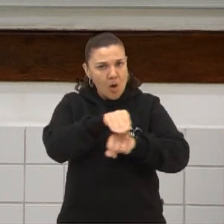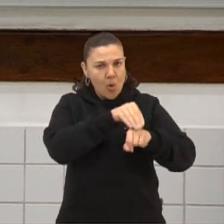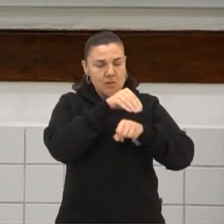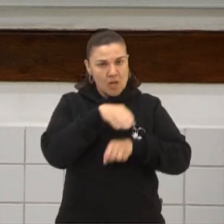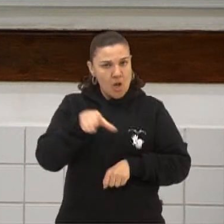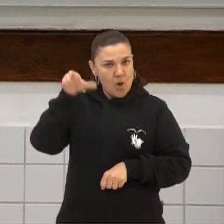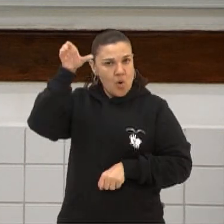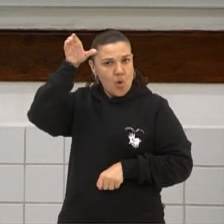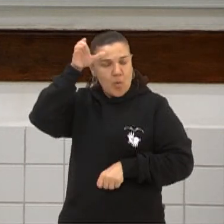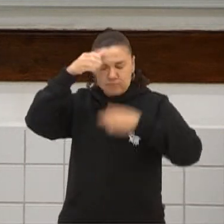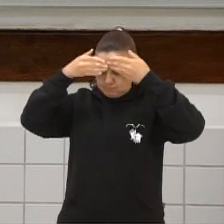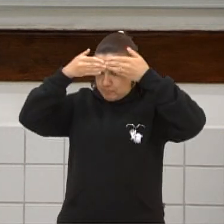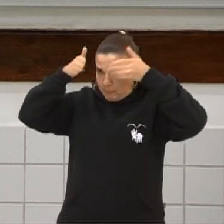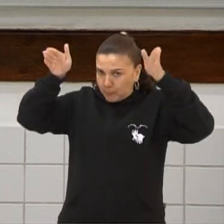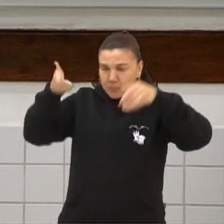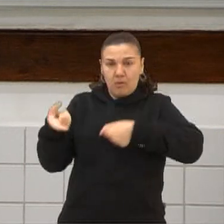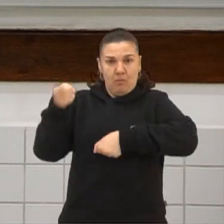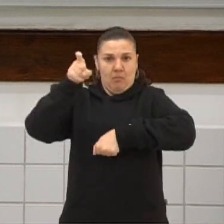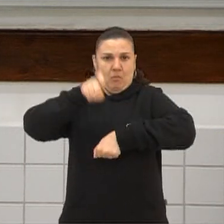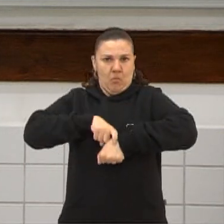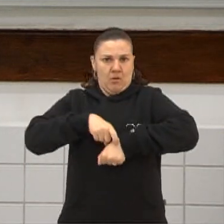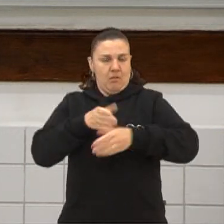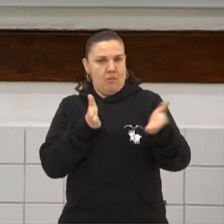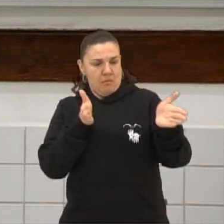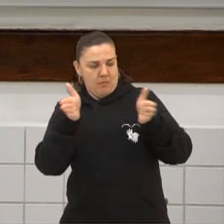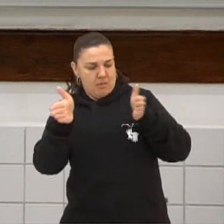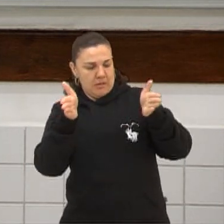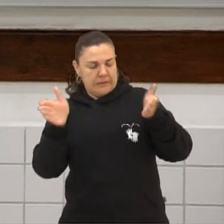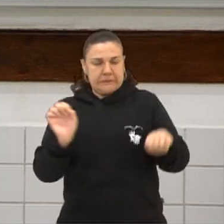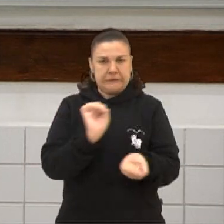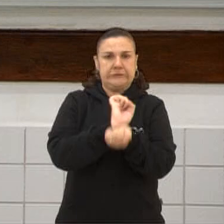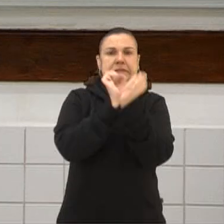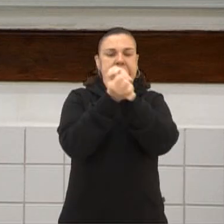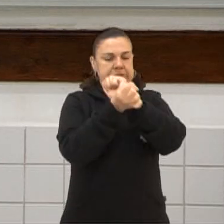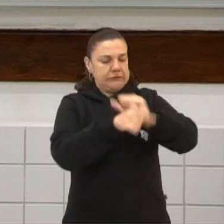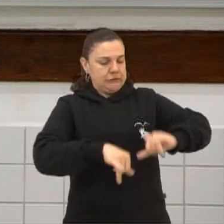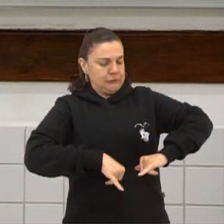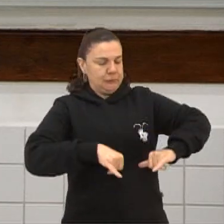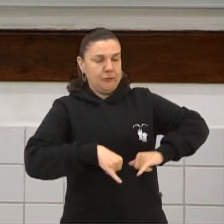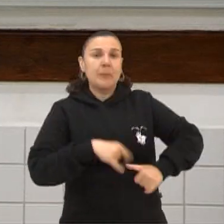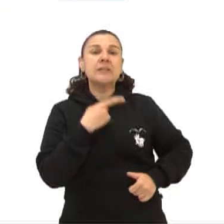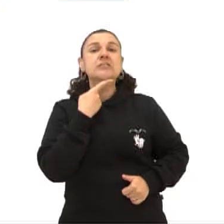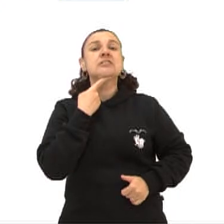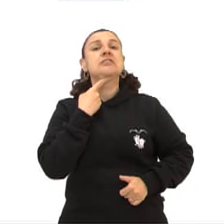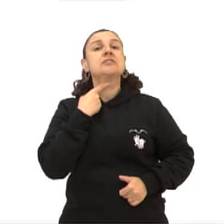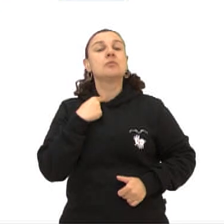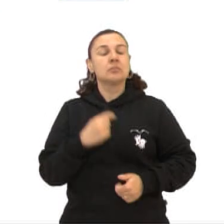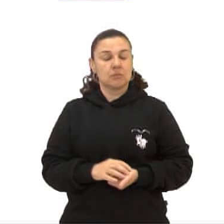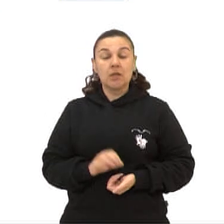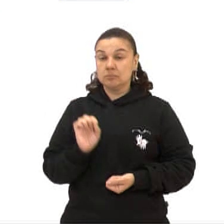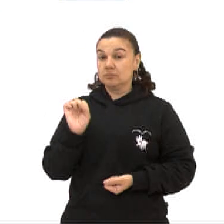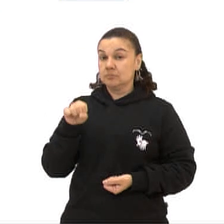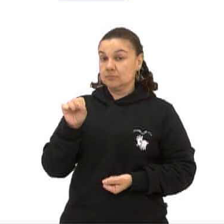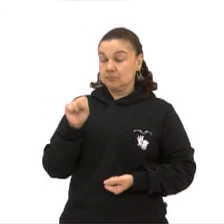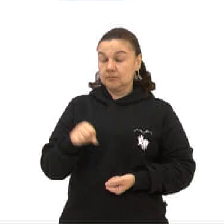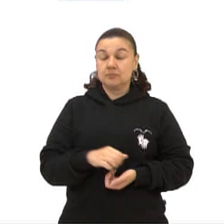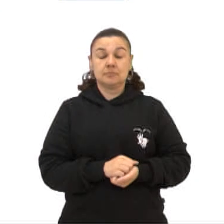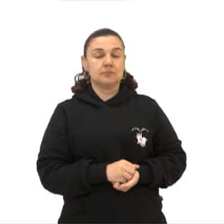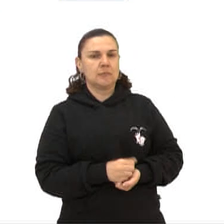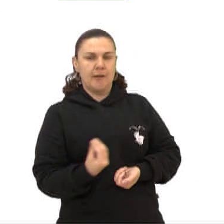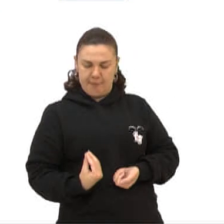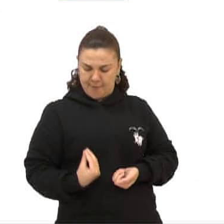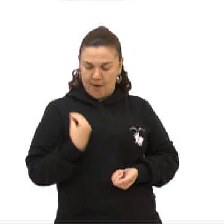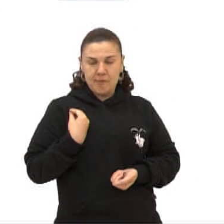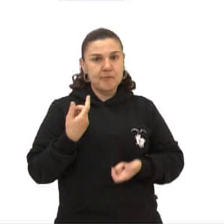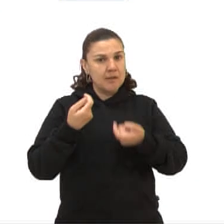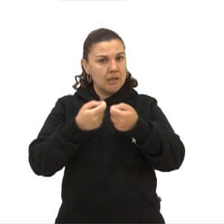se libertar momentaneamente dessa escravidão da vontade? Schopenhauer vai dizer que sim. Ele vai dizer que a vida